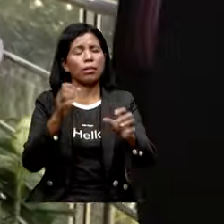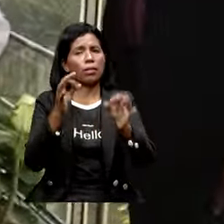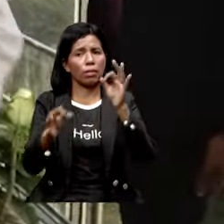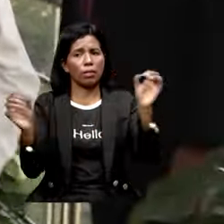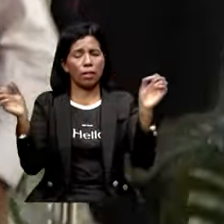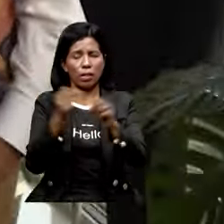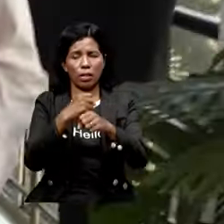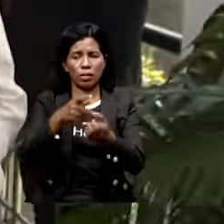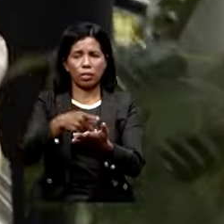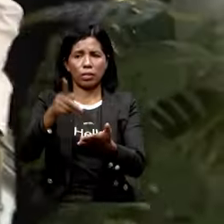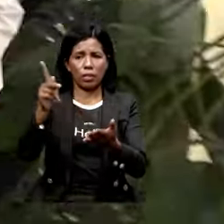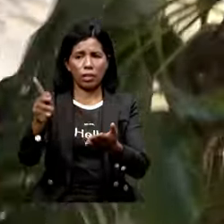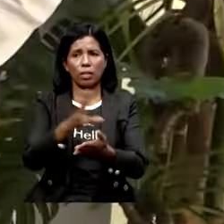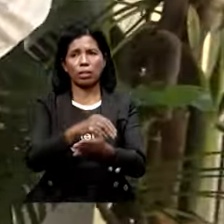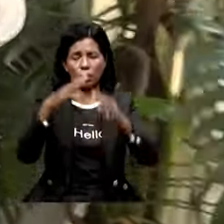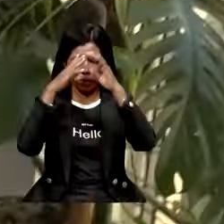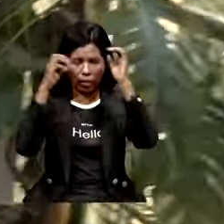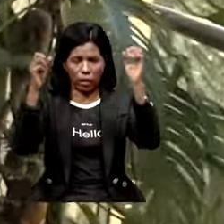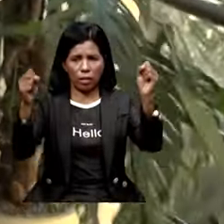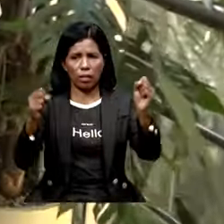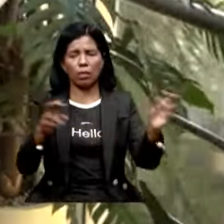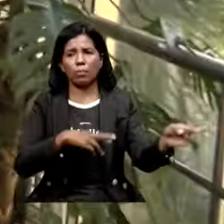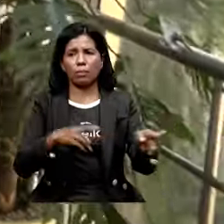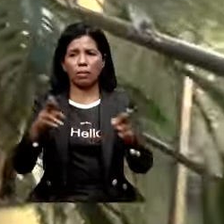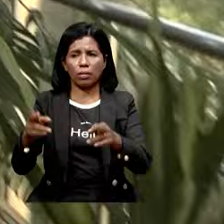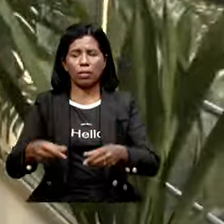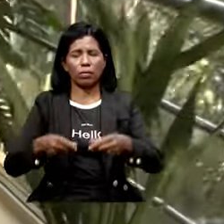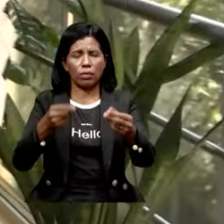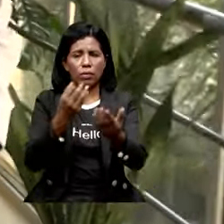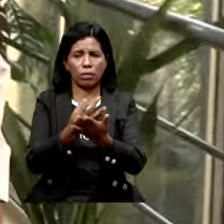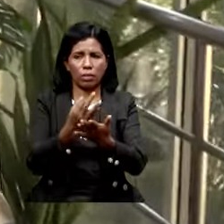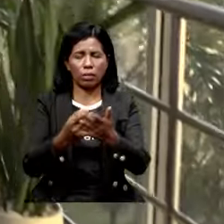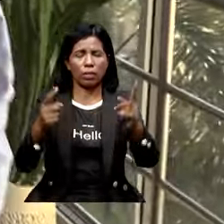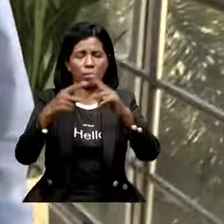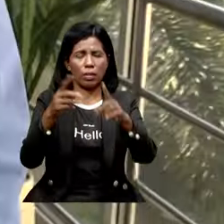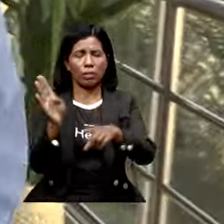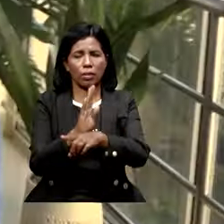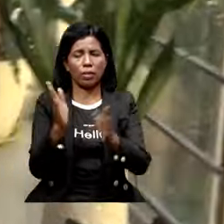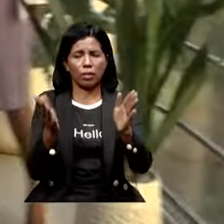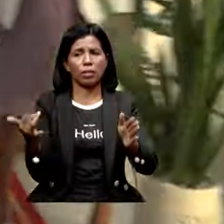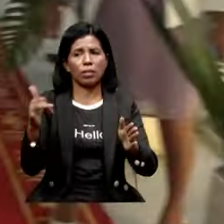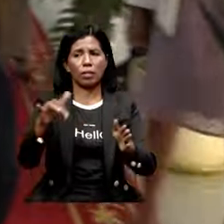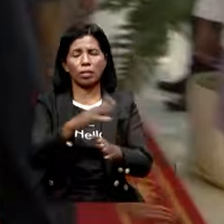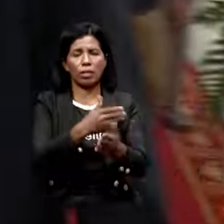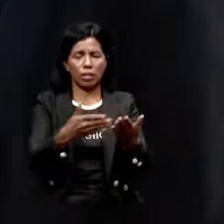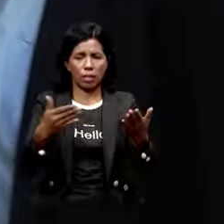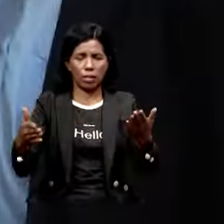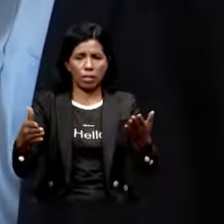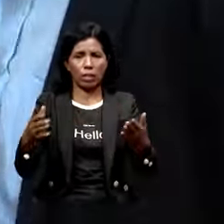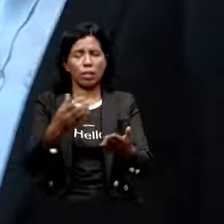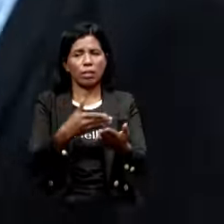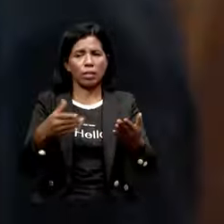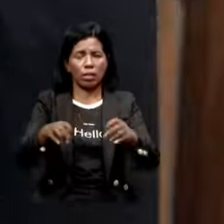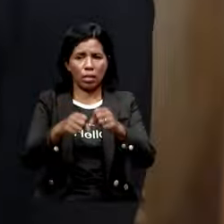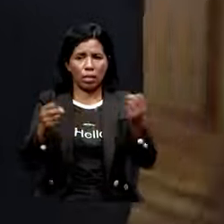clahalo recompensação, mas presidente da República pronto atufo recompensação para negociante Sira nebe nessa sanca produto reta